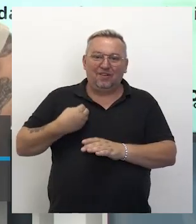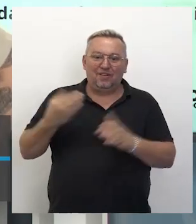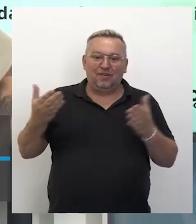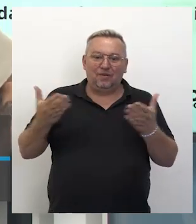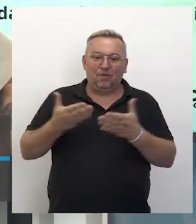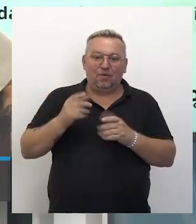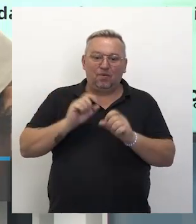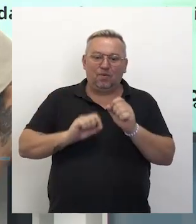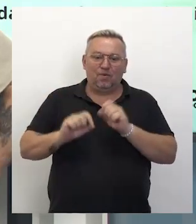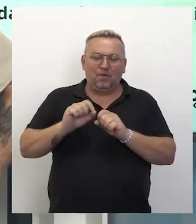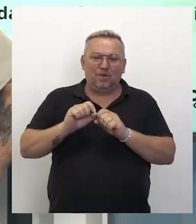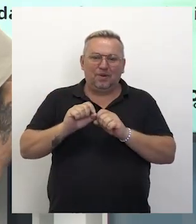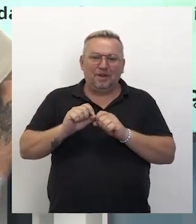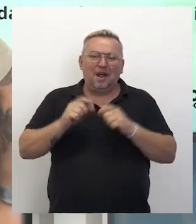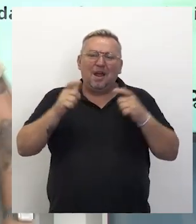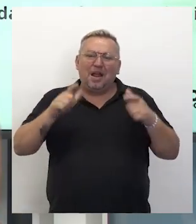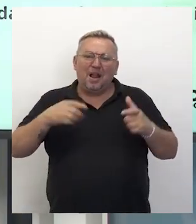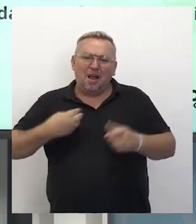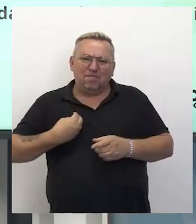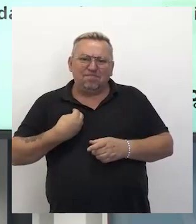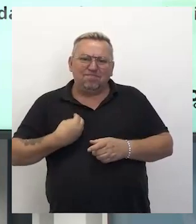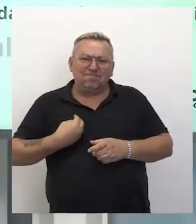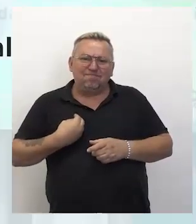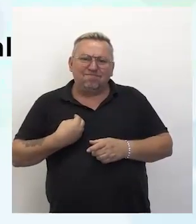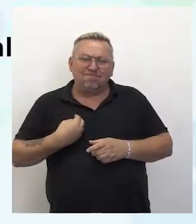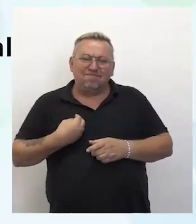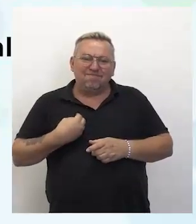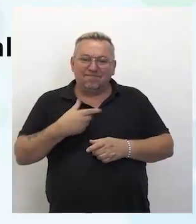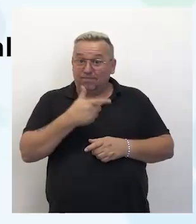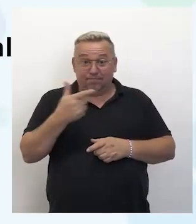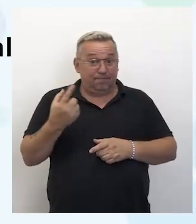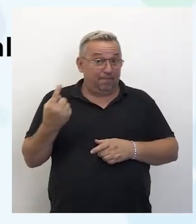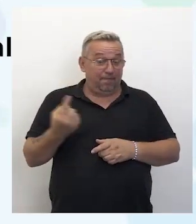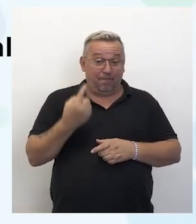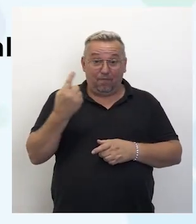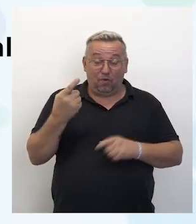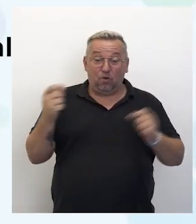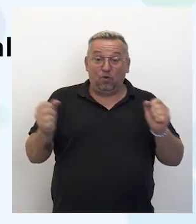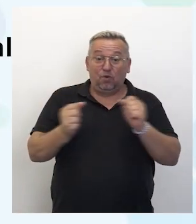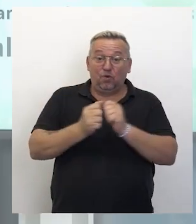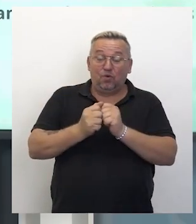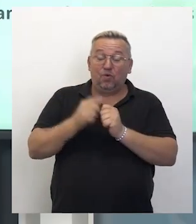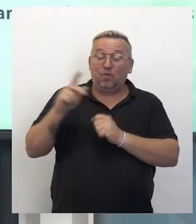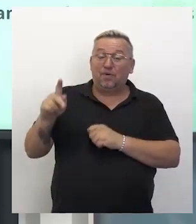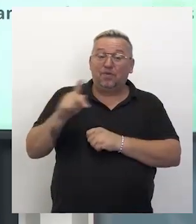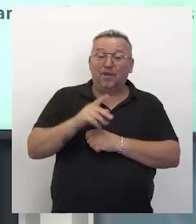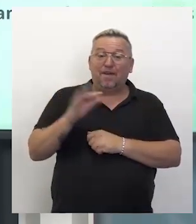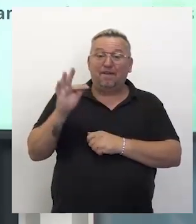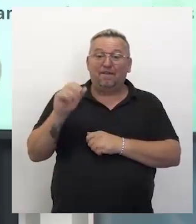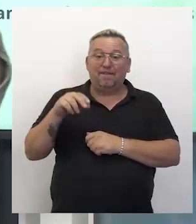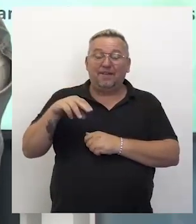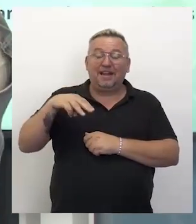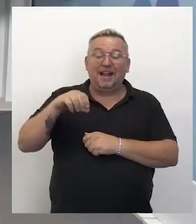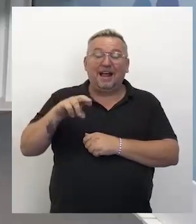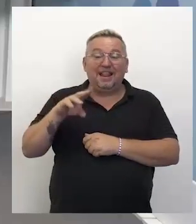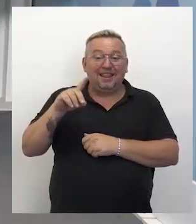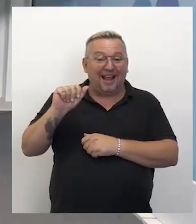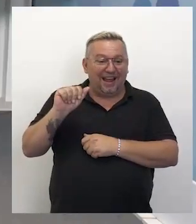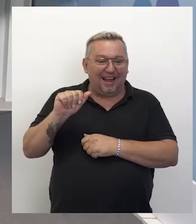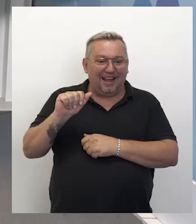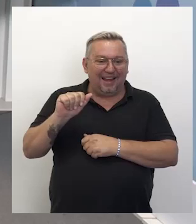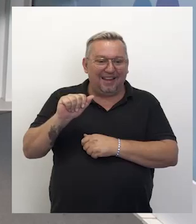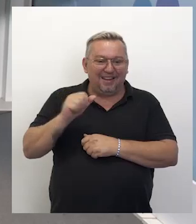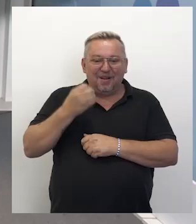título: Que lugares eu ocupo? Não estou sozinho aqui, eu estou com a incrível professora Maria Fernanda.